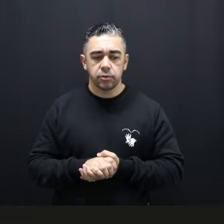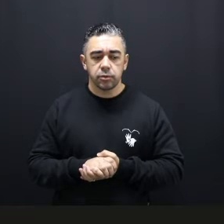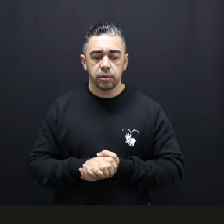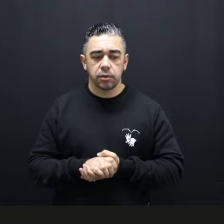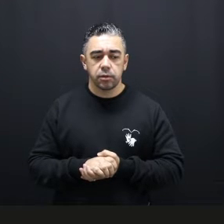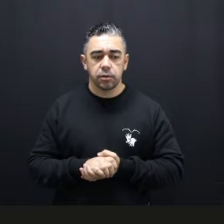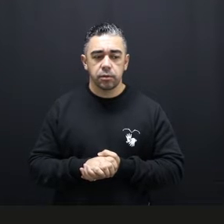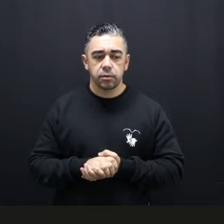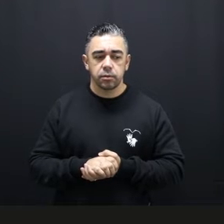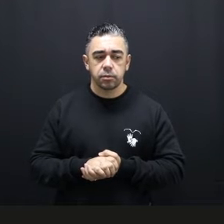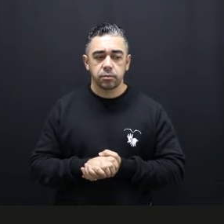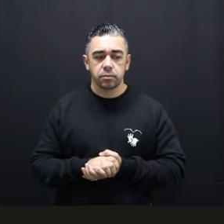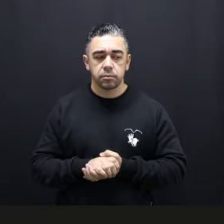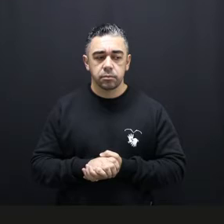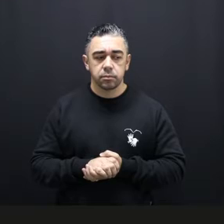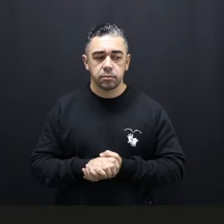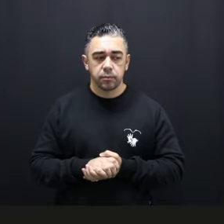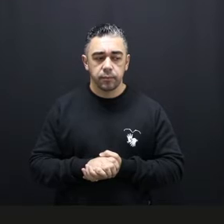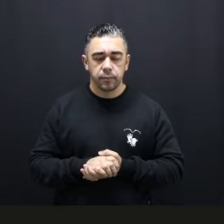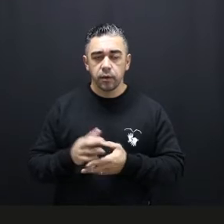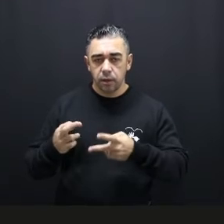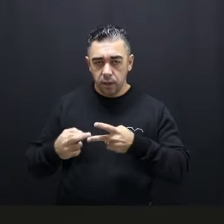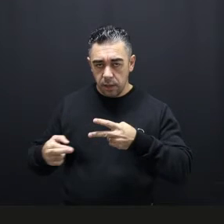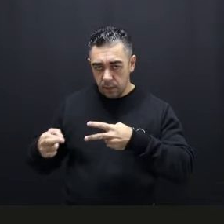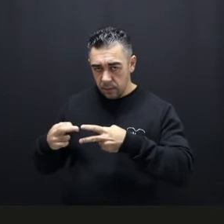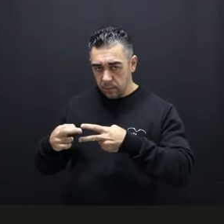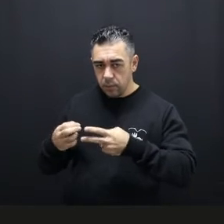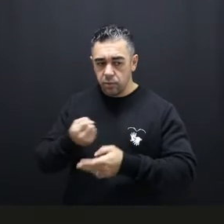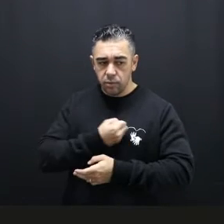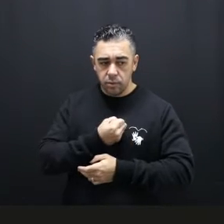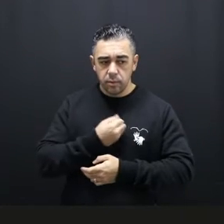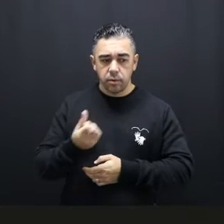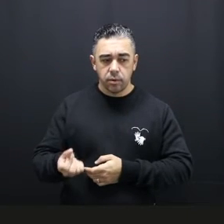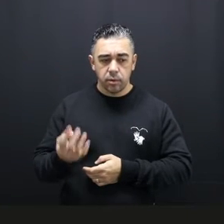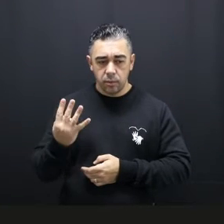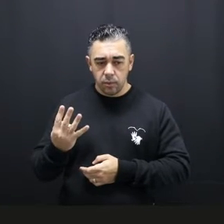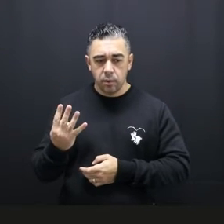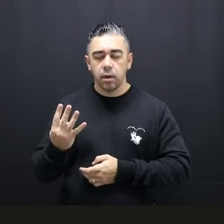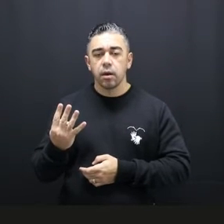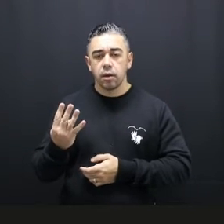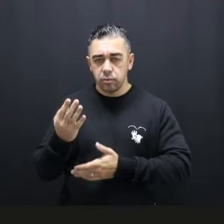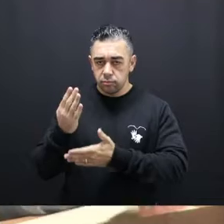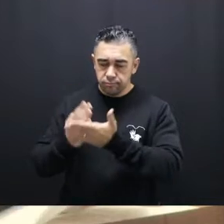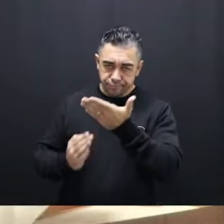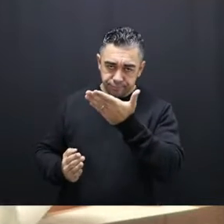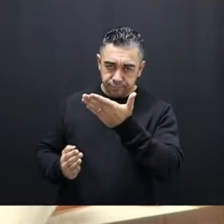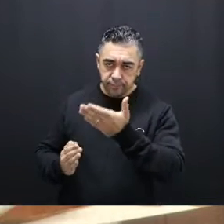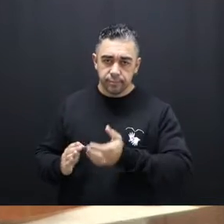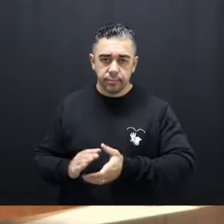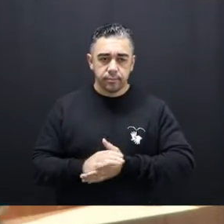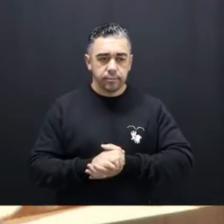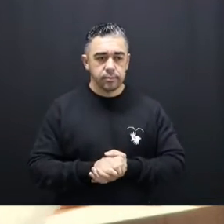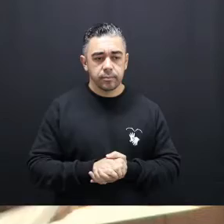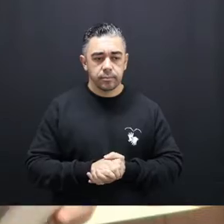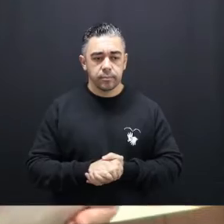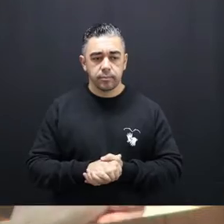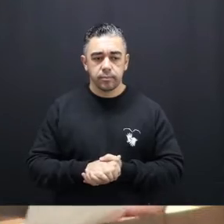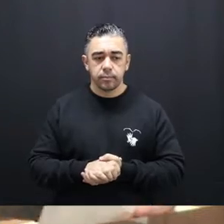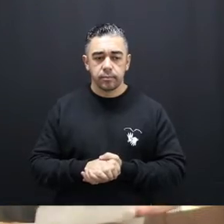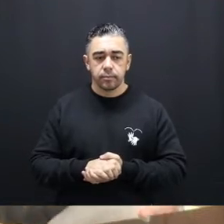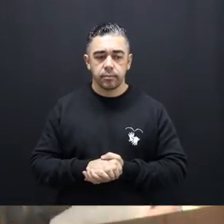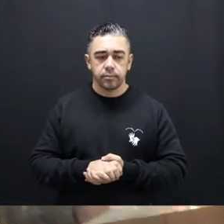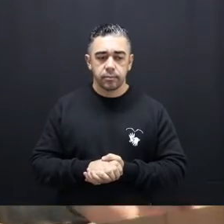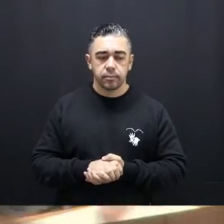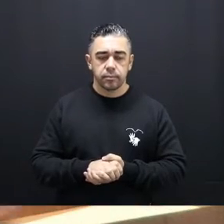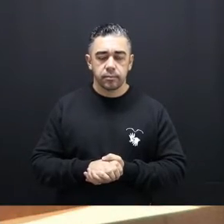G1 o requerimento de nº 64 rejeitado os